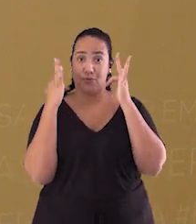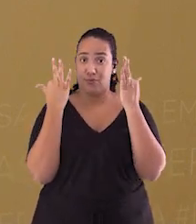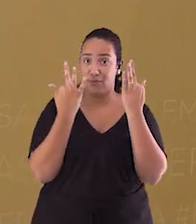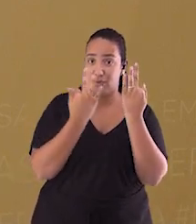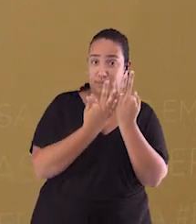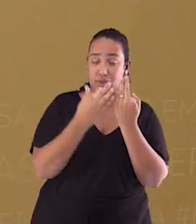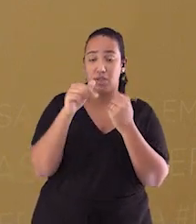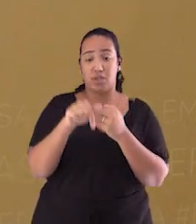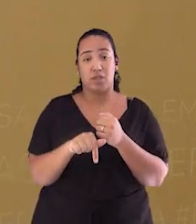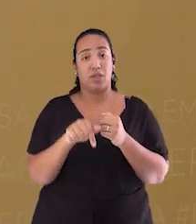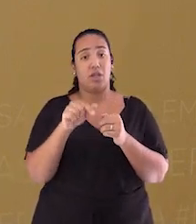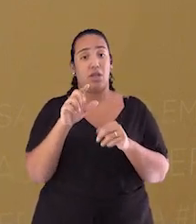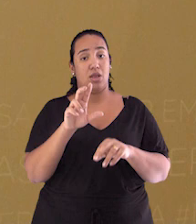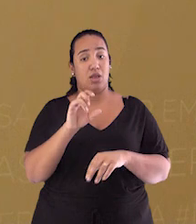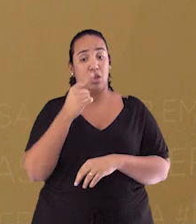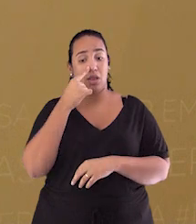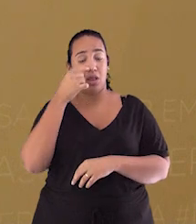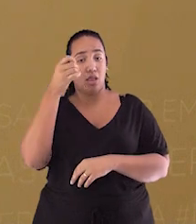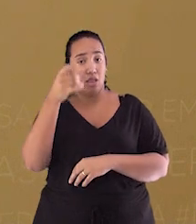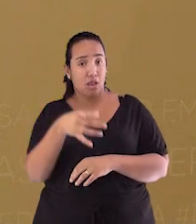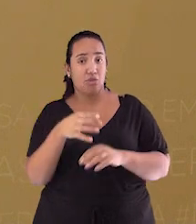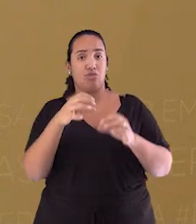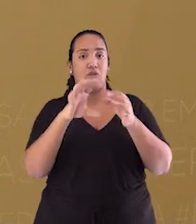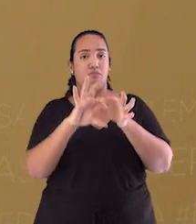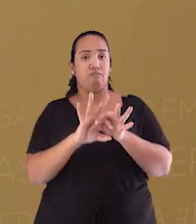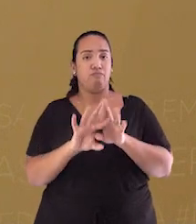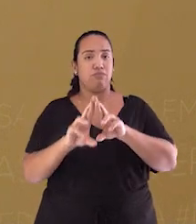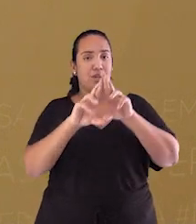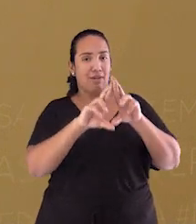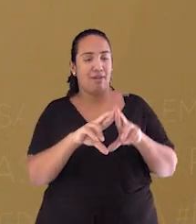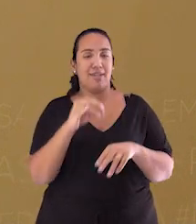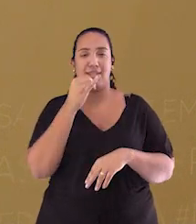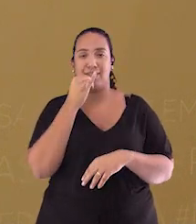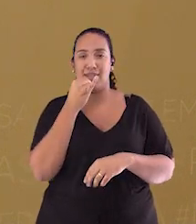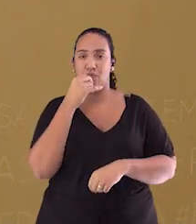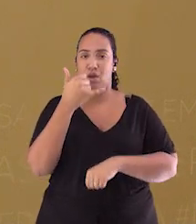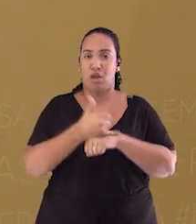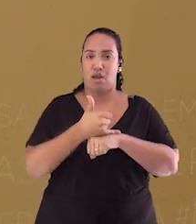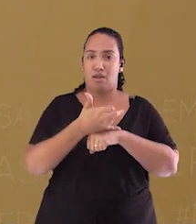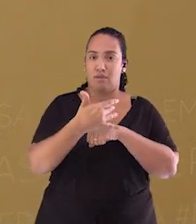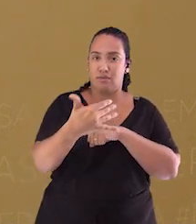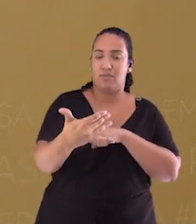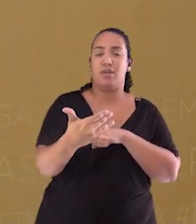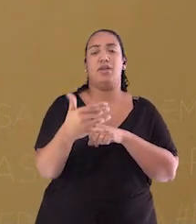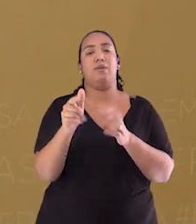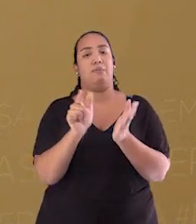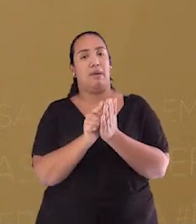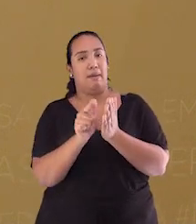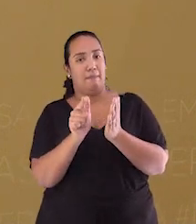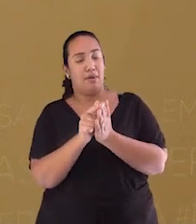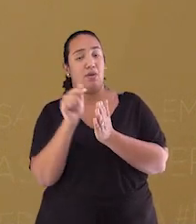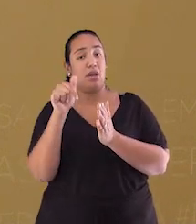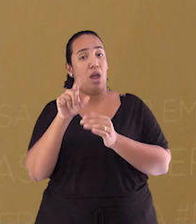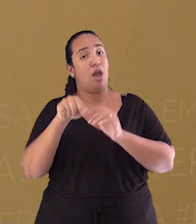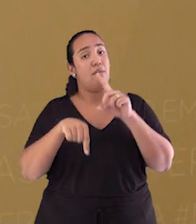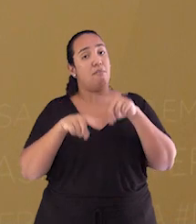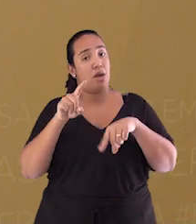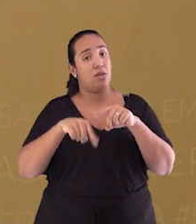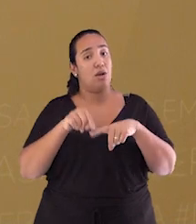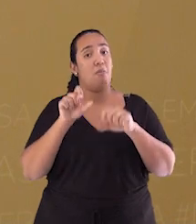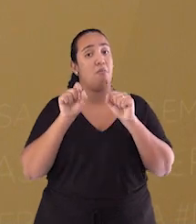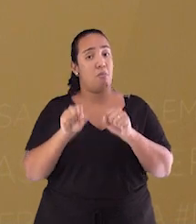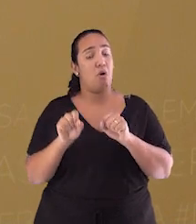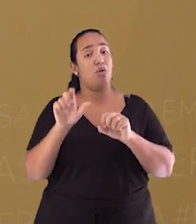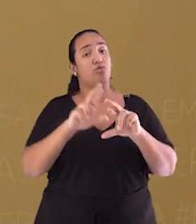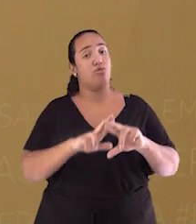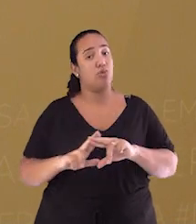famílias catadoras de resíduos recicláveis, já que elementos como alumínio, metal e papel, por exemplo, são materiais